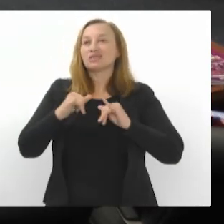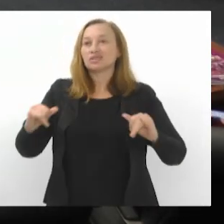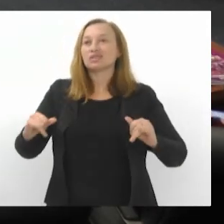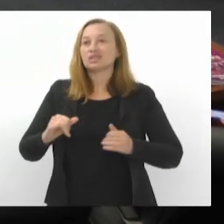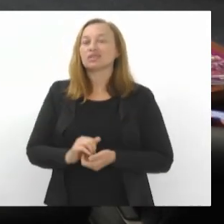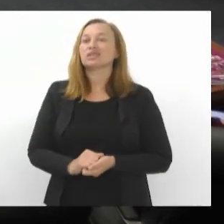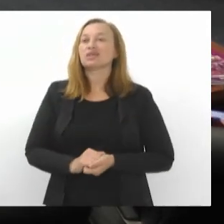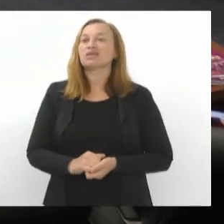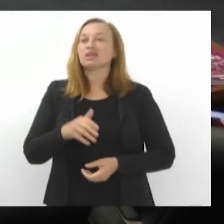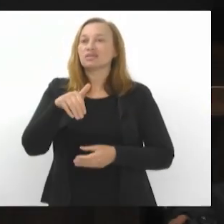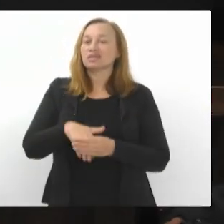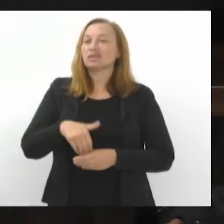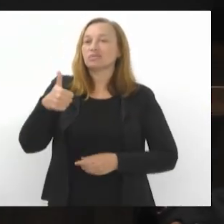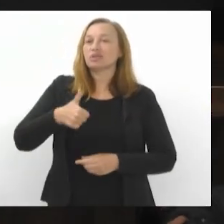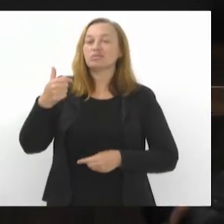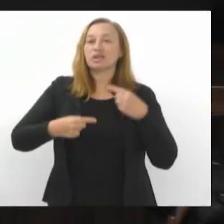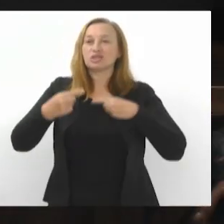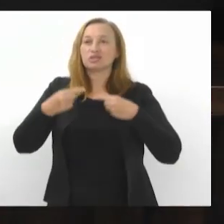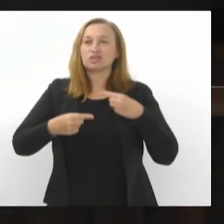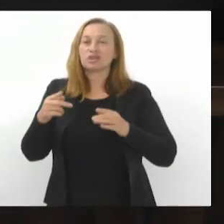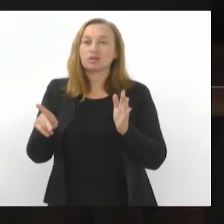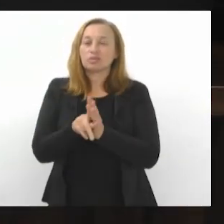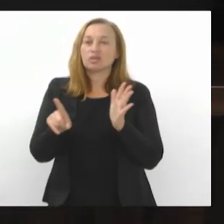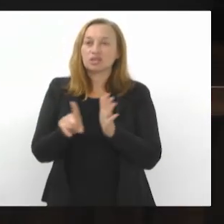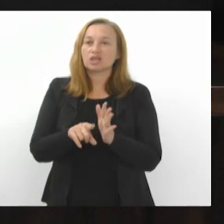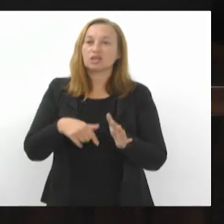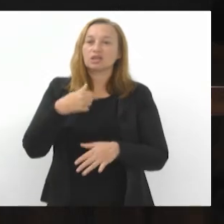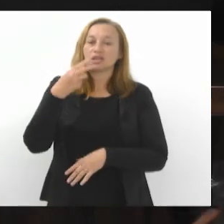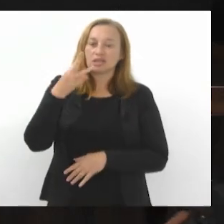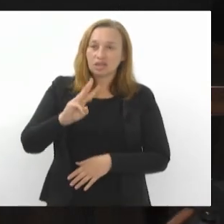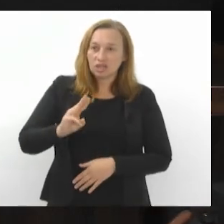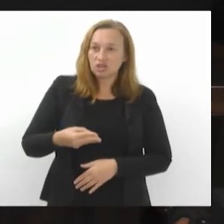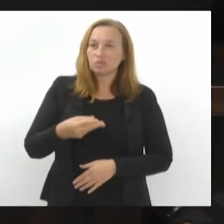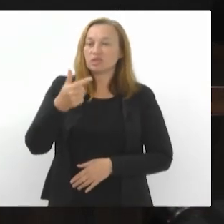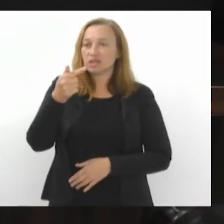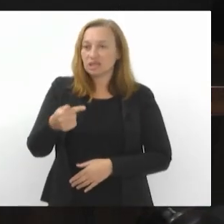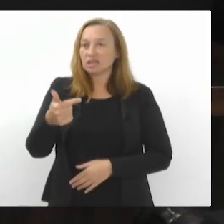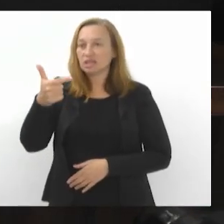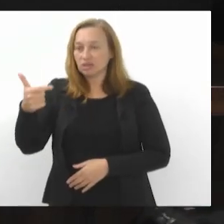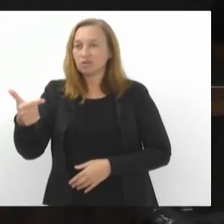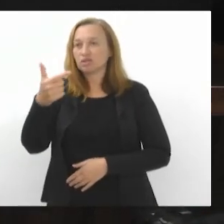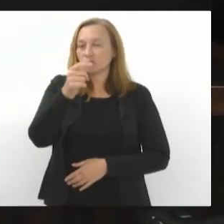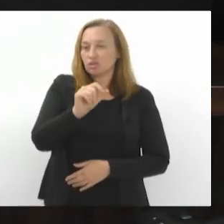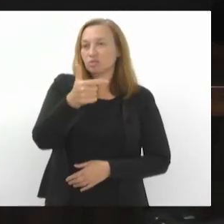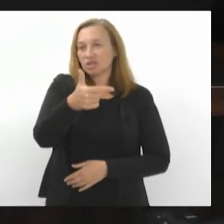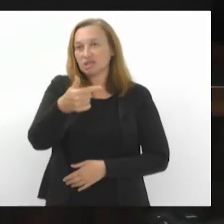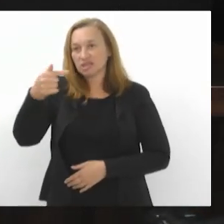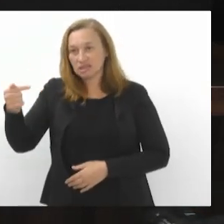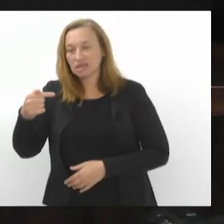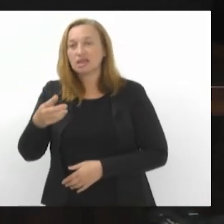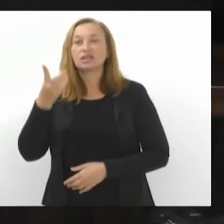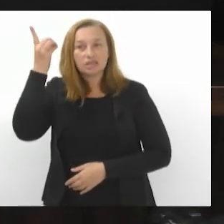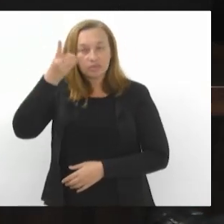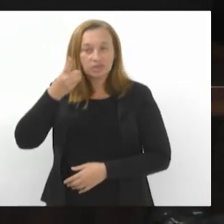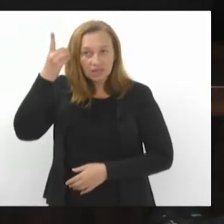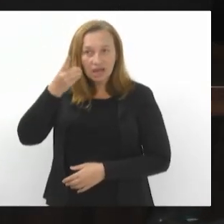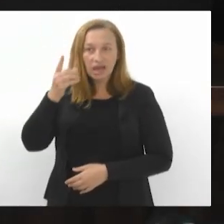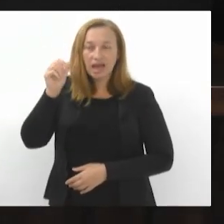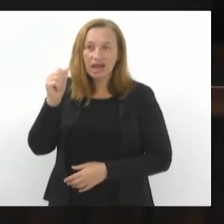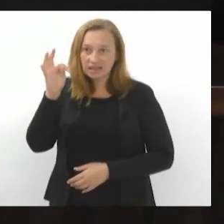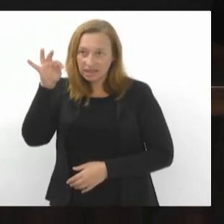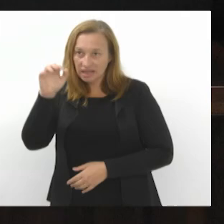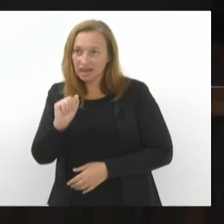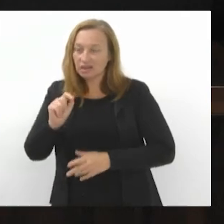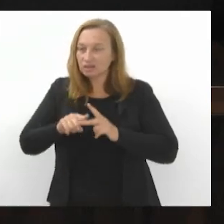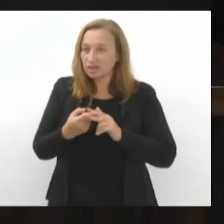Anuncio em votação em primeira discussão, projeto de lei número 3072 de 2017, de autoria do deputado Átila Nunes,